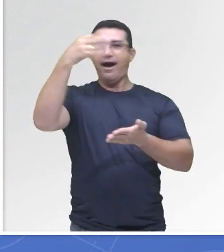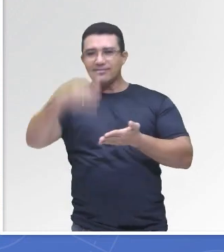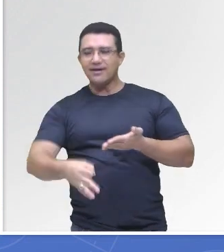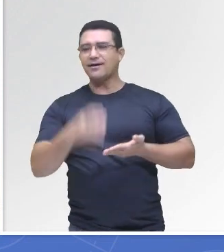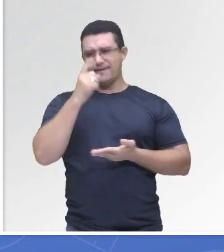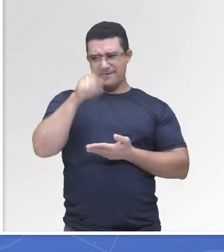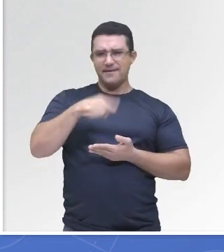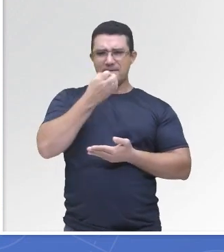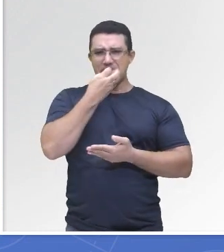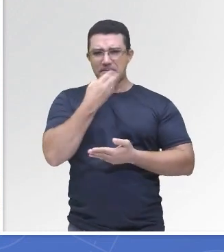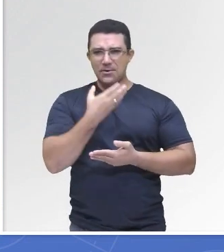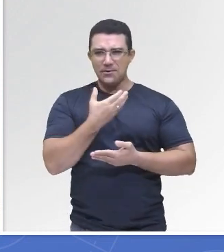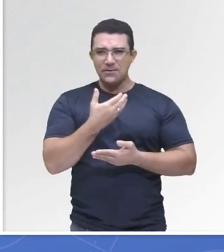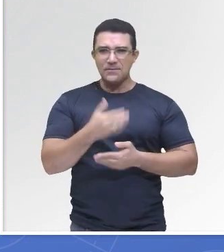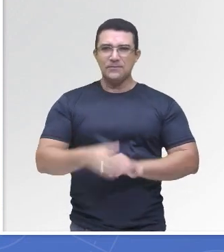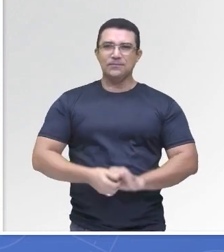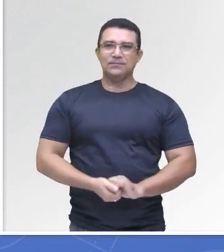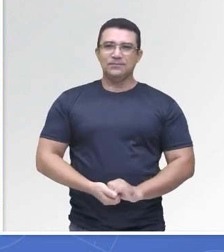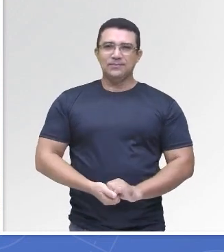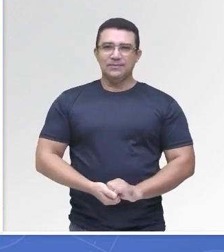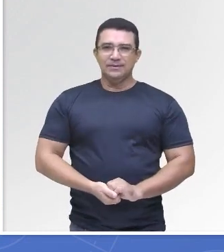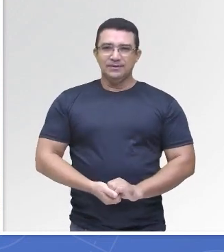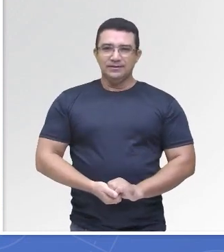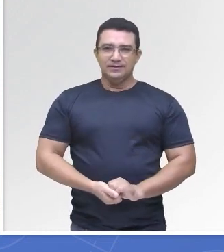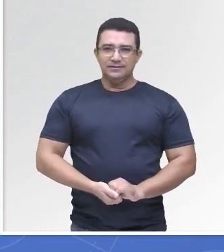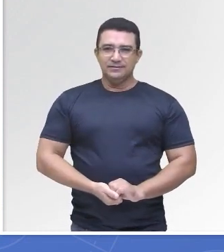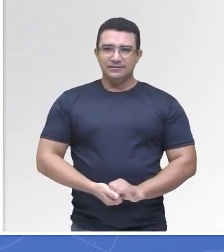certo? Então vamos ver aí.